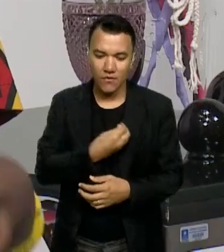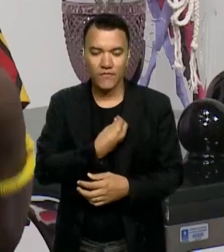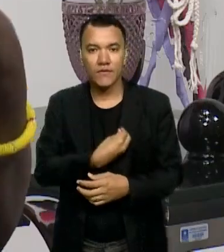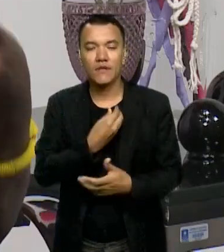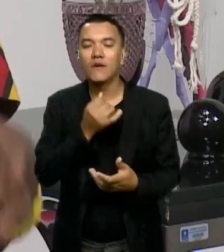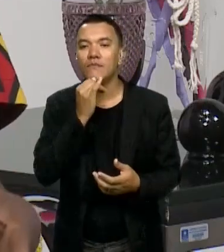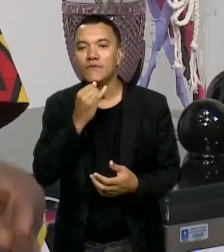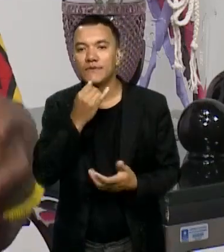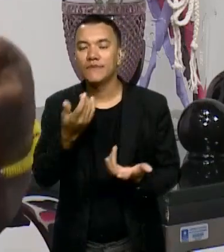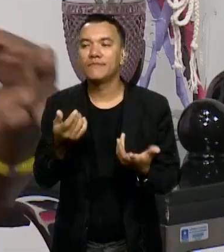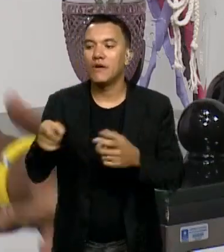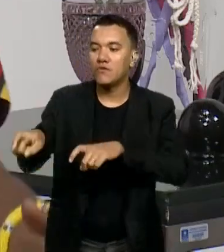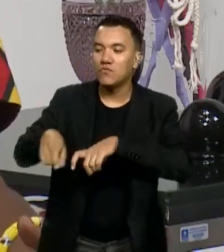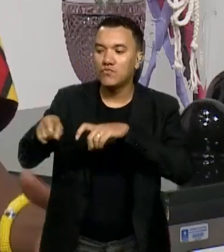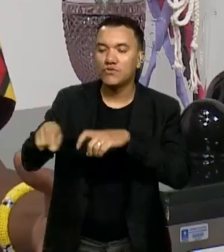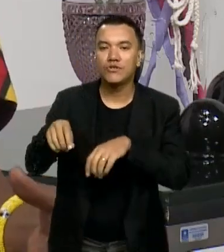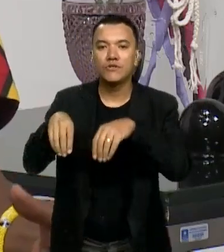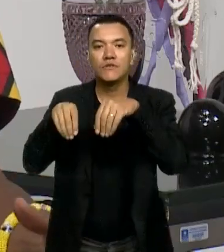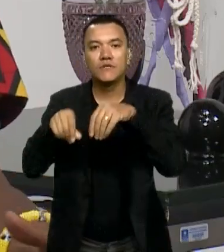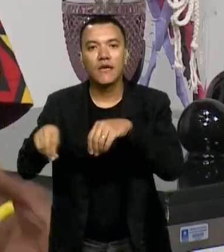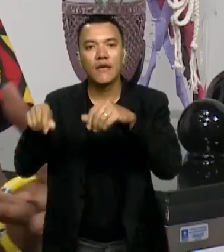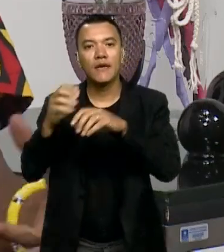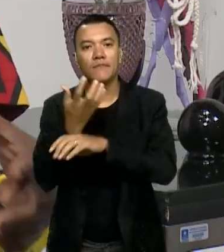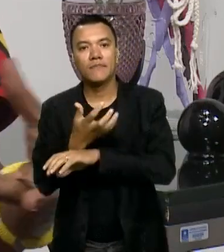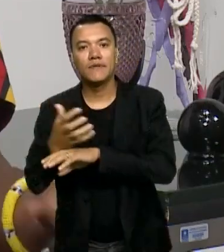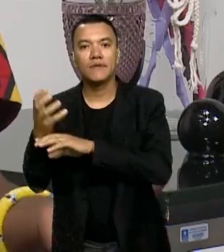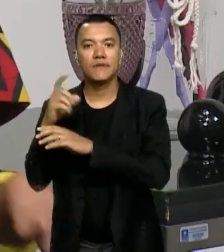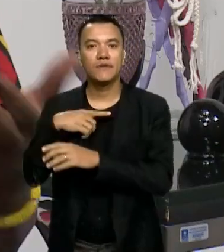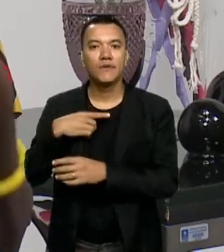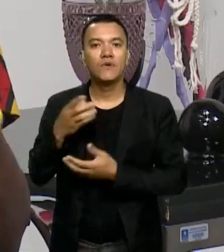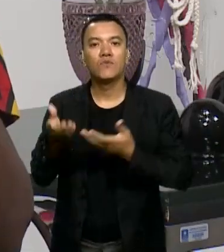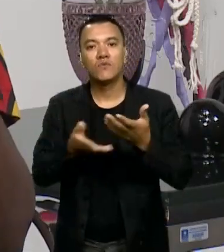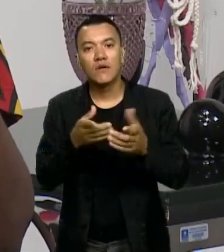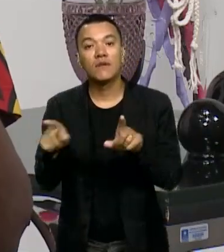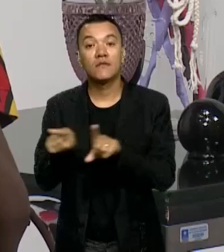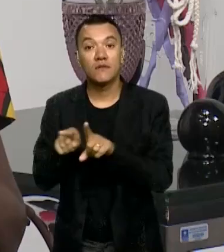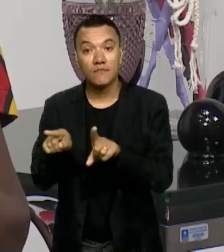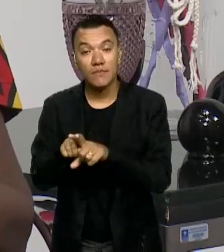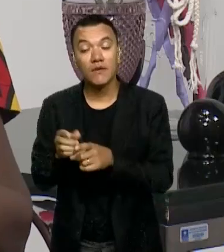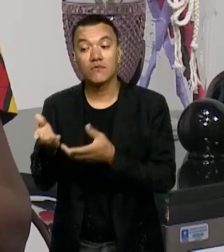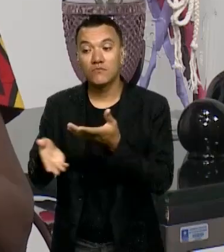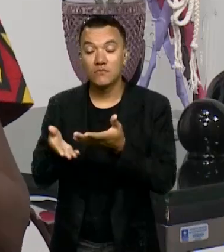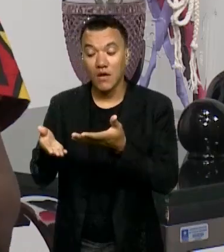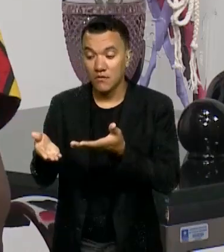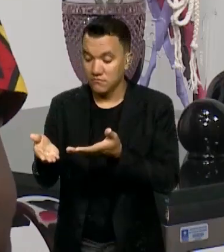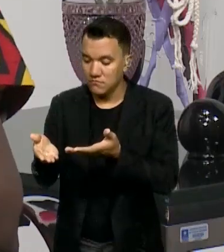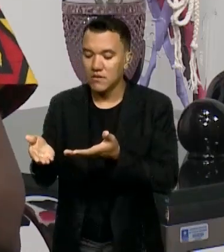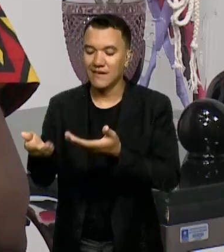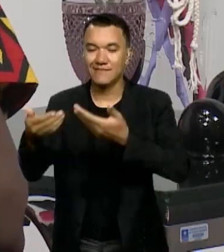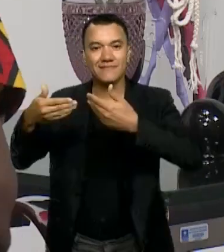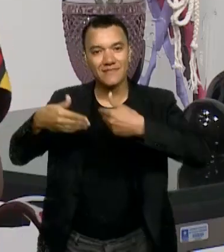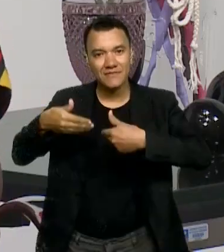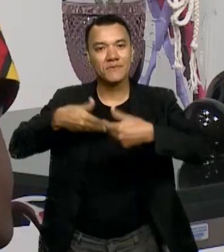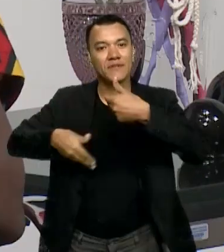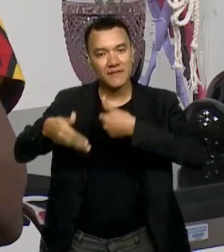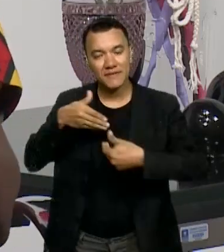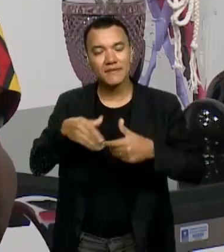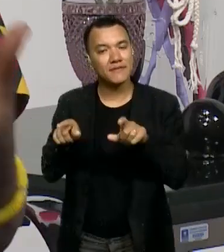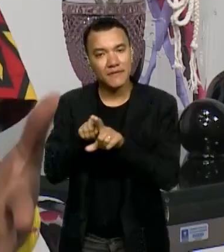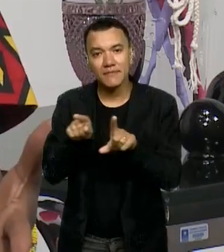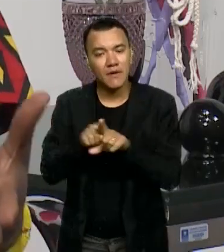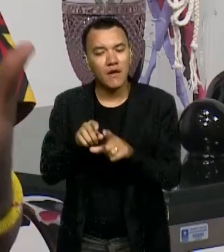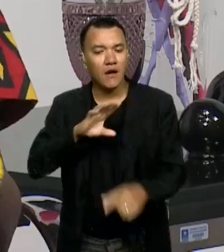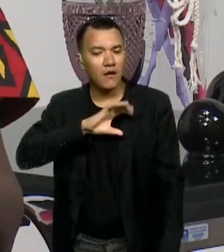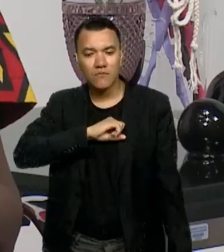da planta, da horta, do cuidado, você também está cuidando de si, é uma terapia quando se cuida do outro com amor,